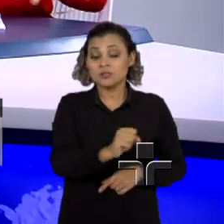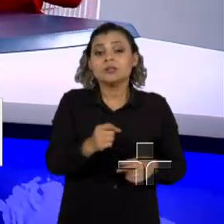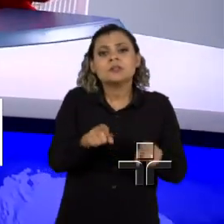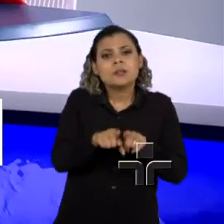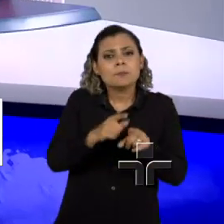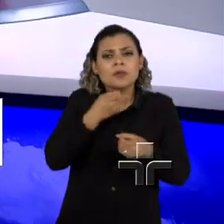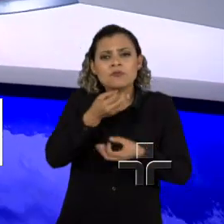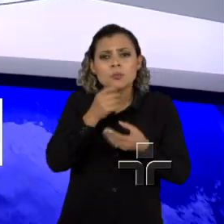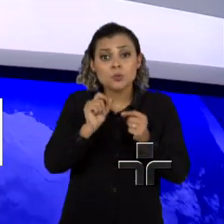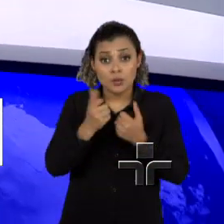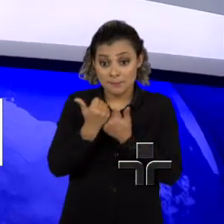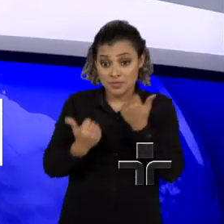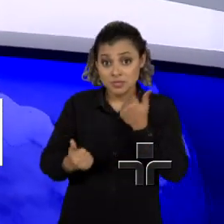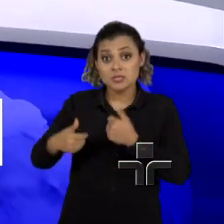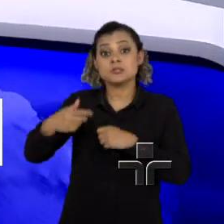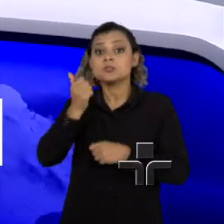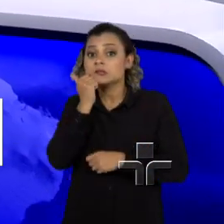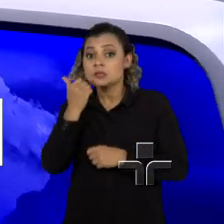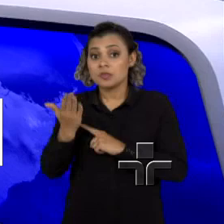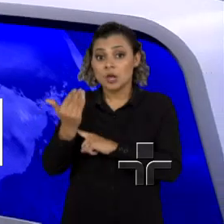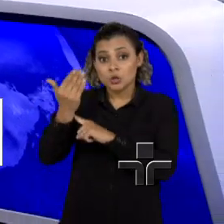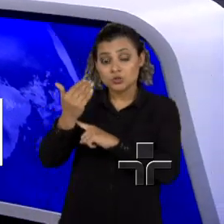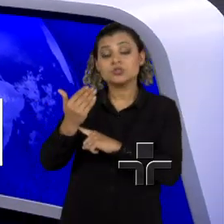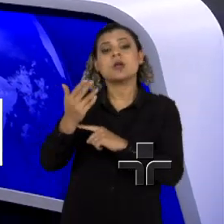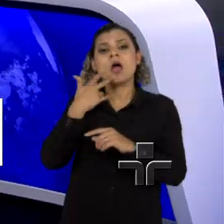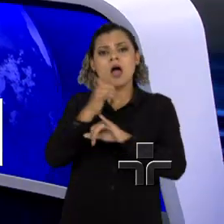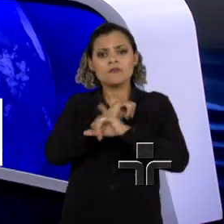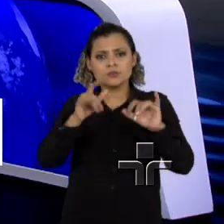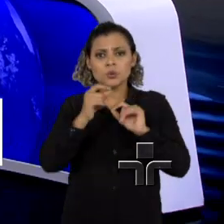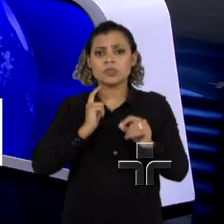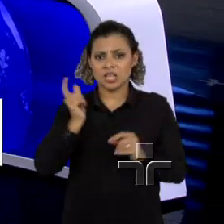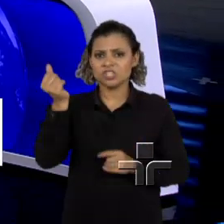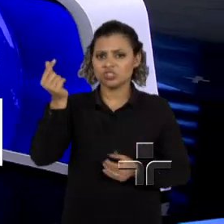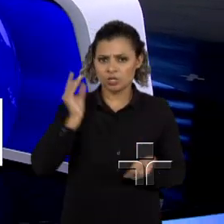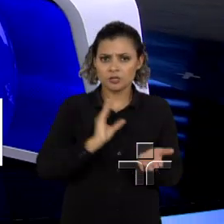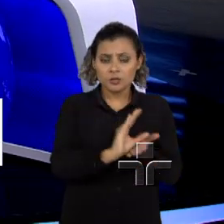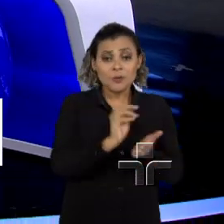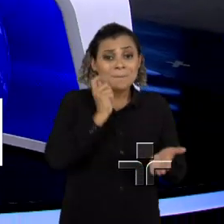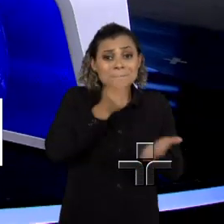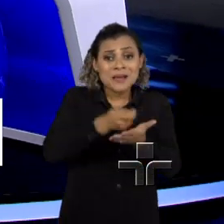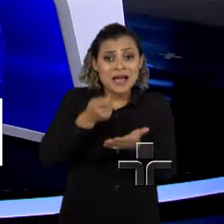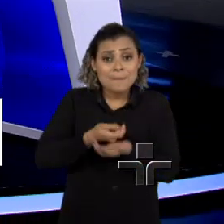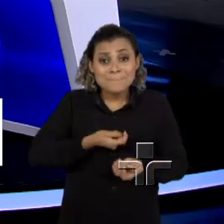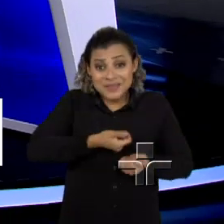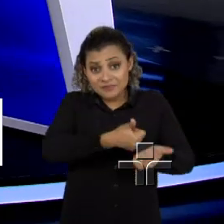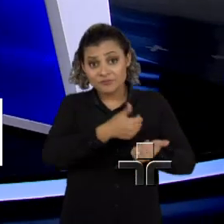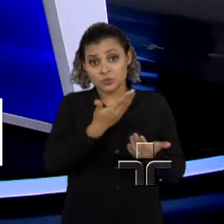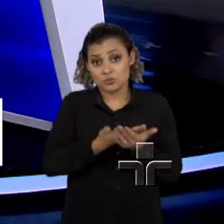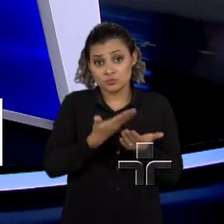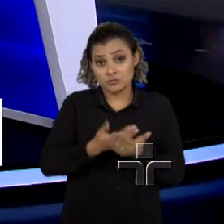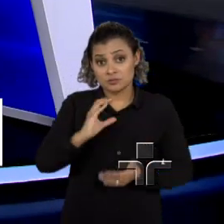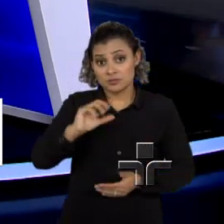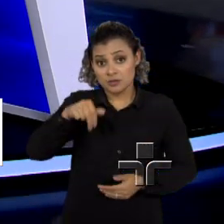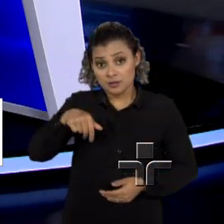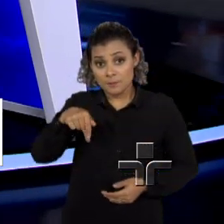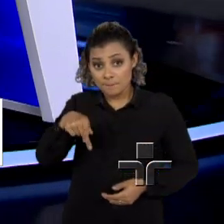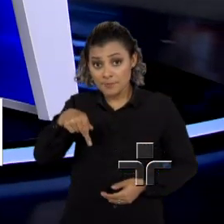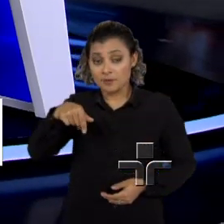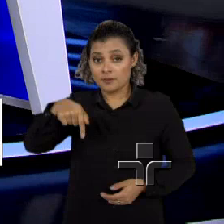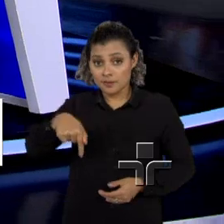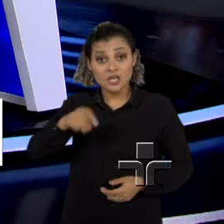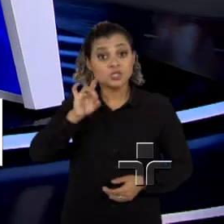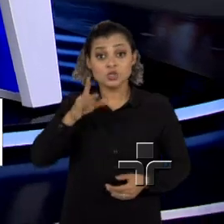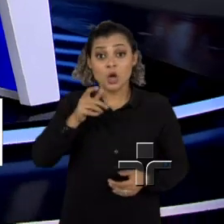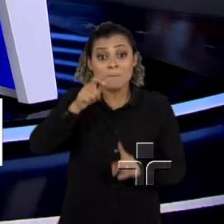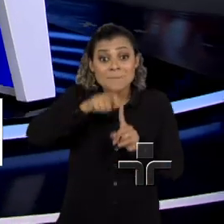ainda, ministro da Ciência e Tecnologia diz que tem recursos disponíveis para pagar as bolsas de estudo do CNPq até o fim deste